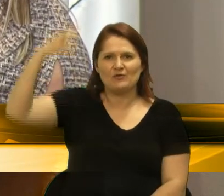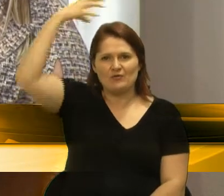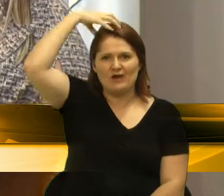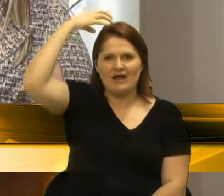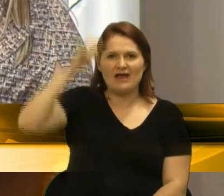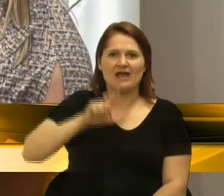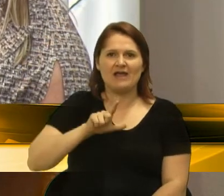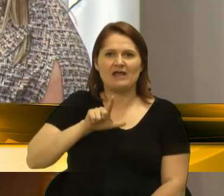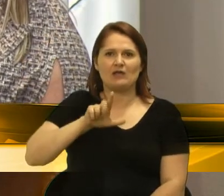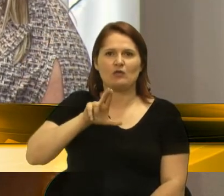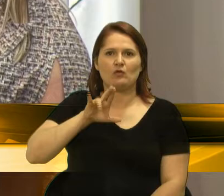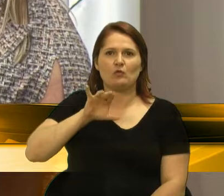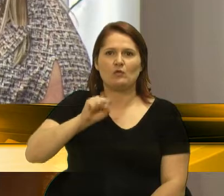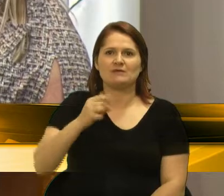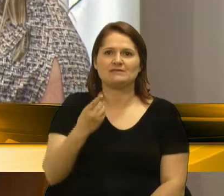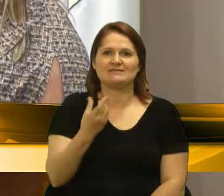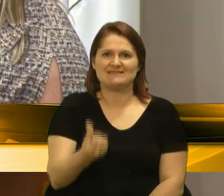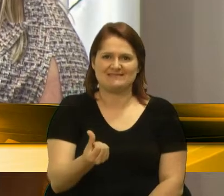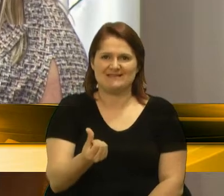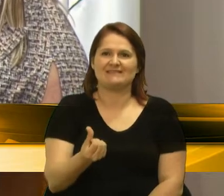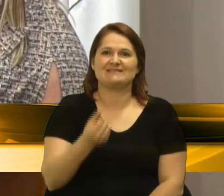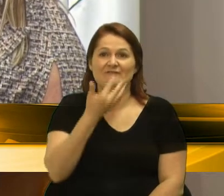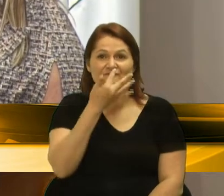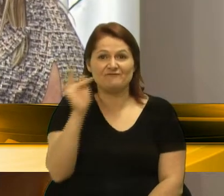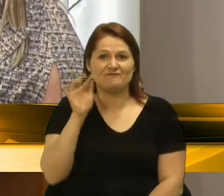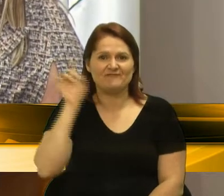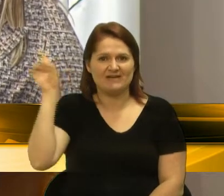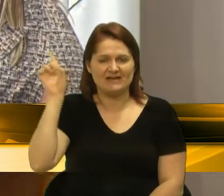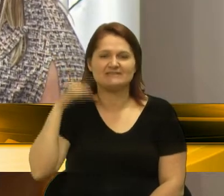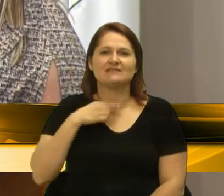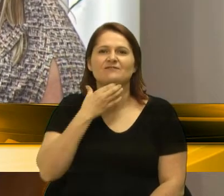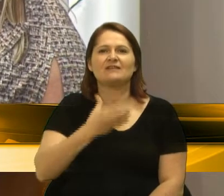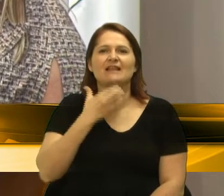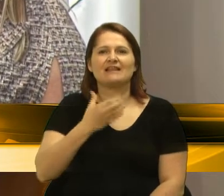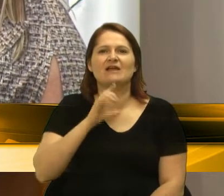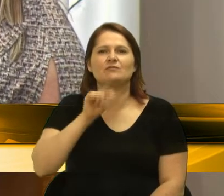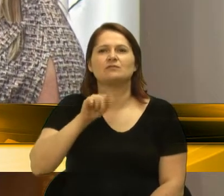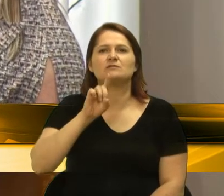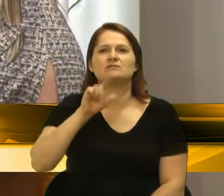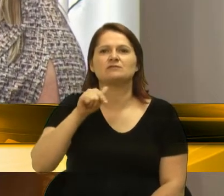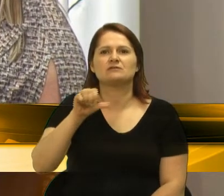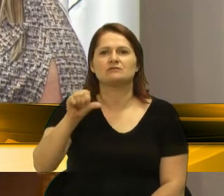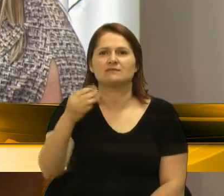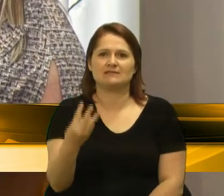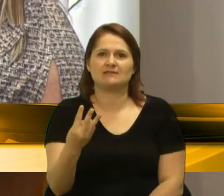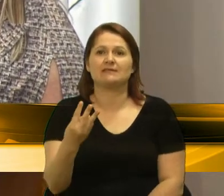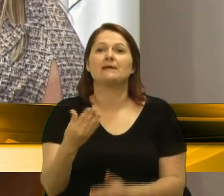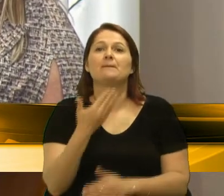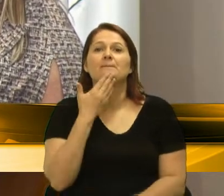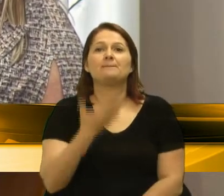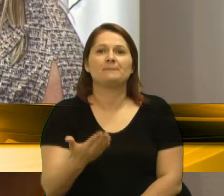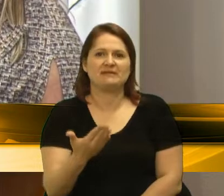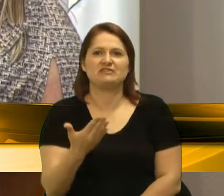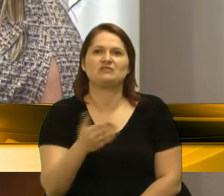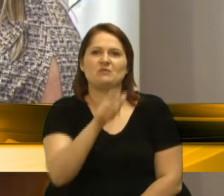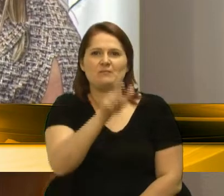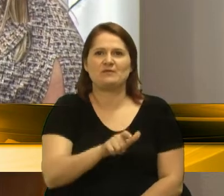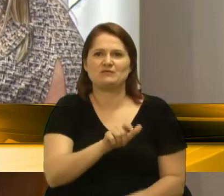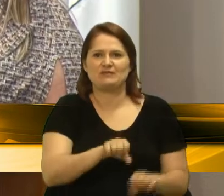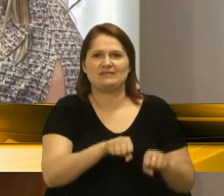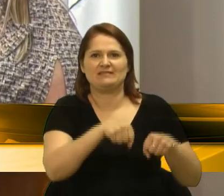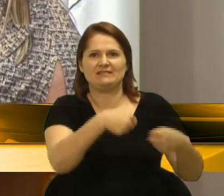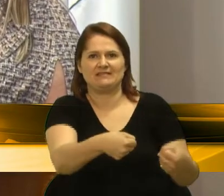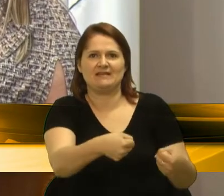pela Assembleia depois do Natal de 1793, pediu a seu defensor Romain de Cise seu